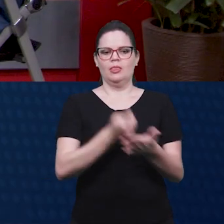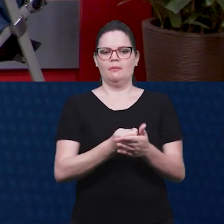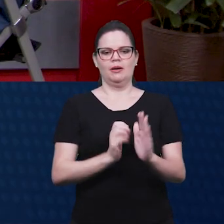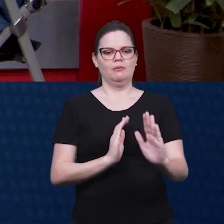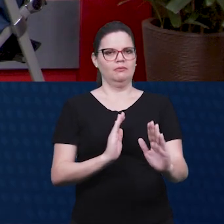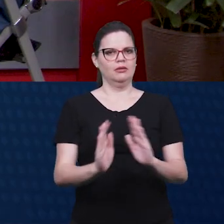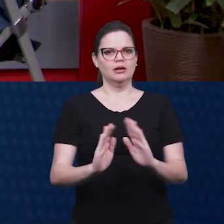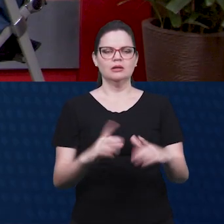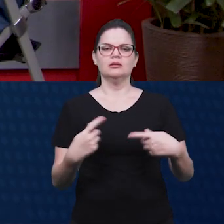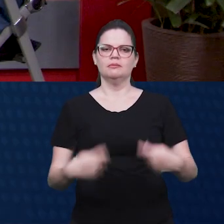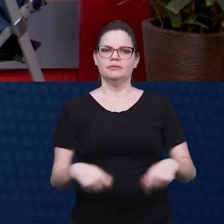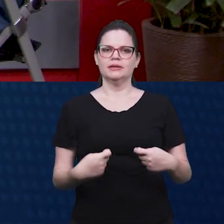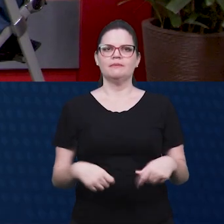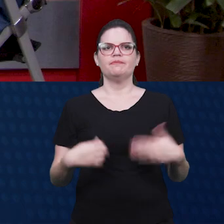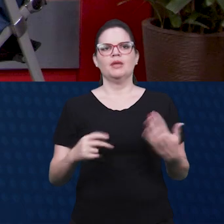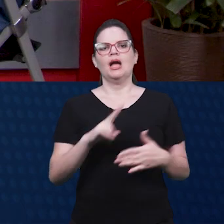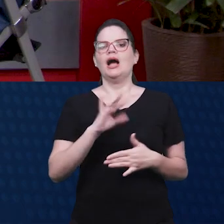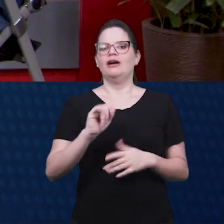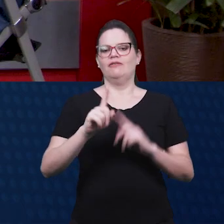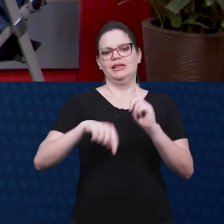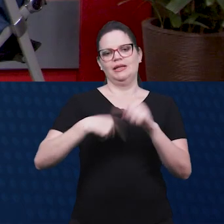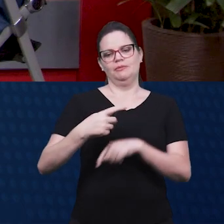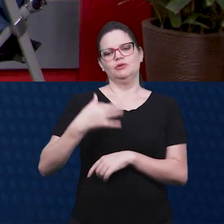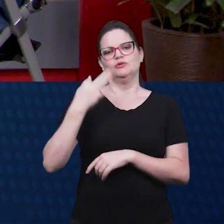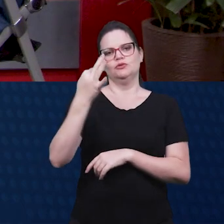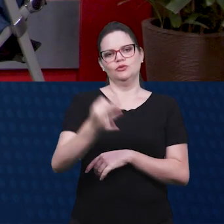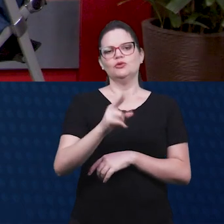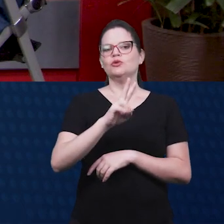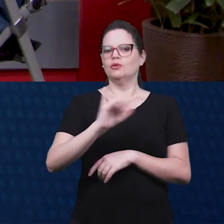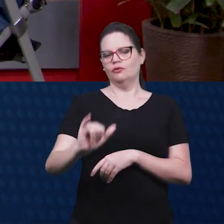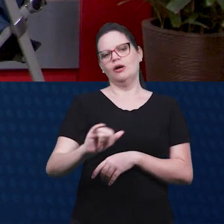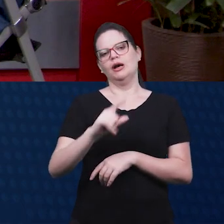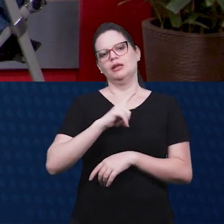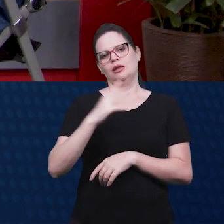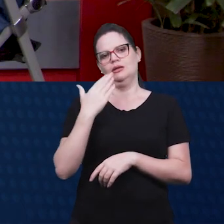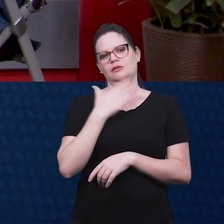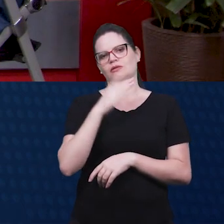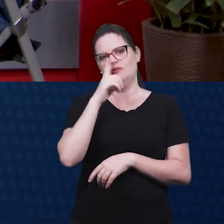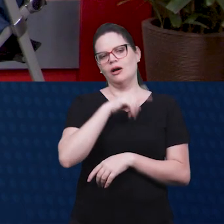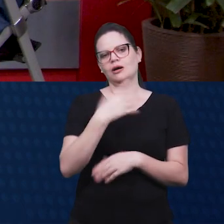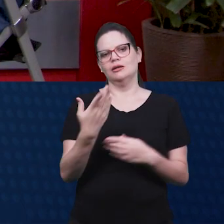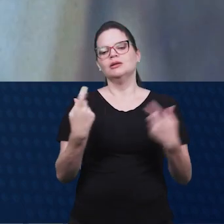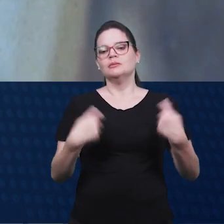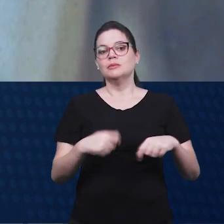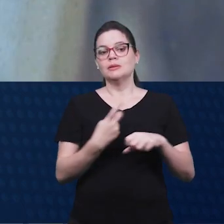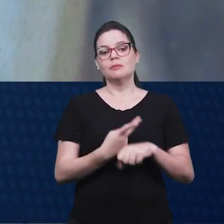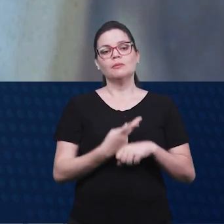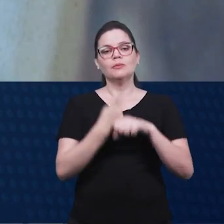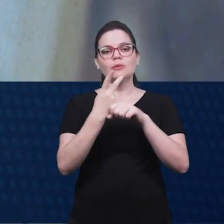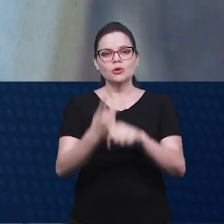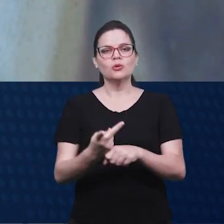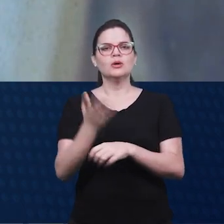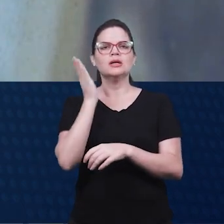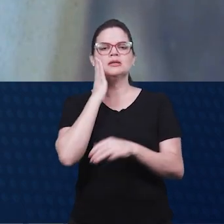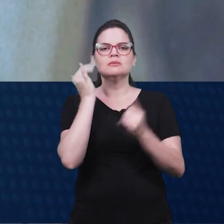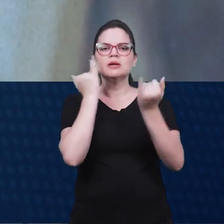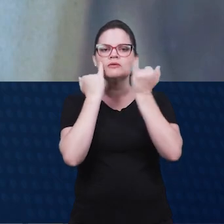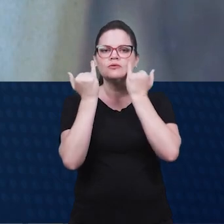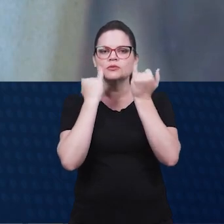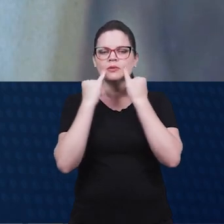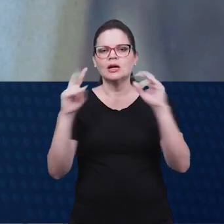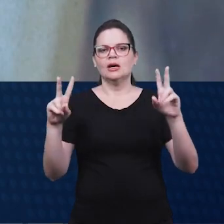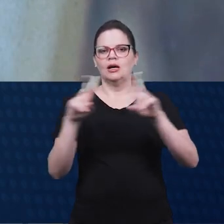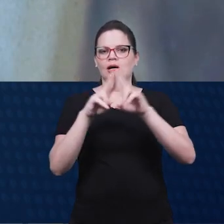deixou de contribuir um tempo e aquele tempo vai fazer muita falta no final. Então, procure saber, procure se